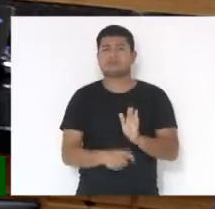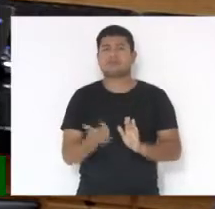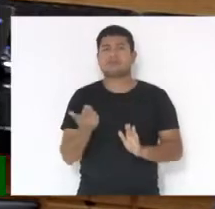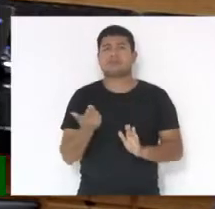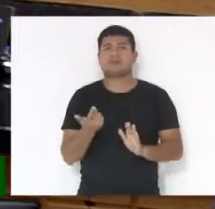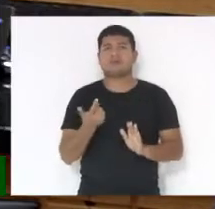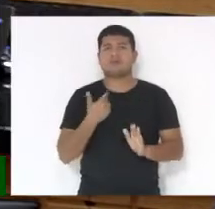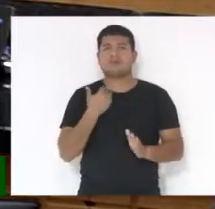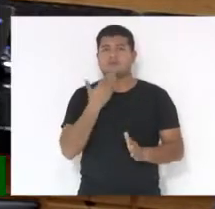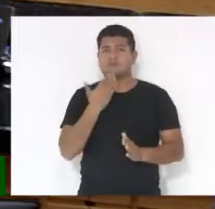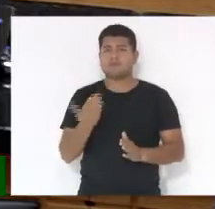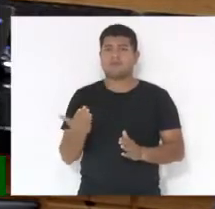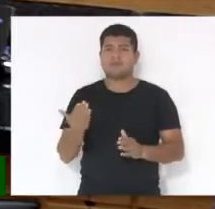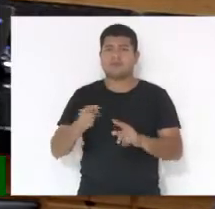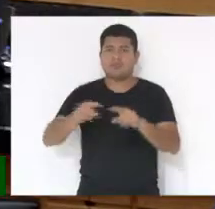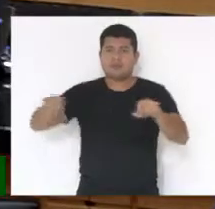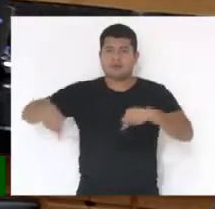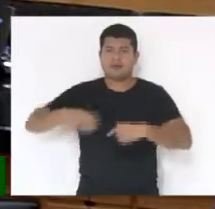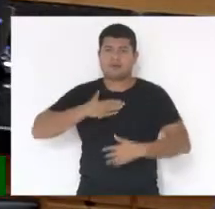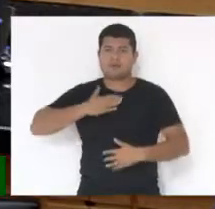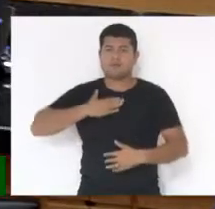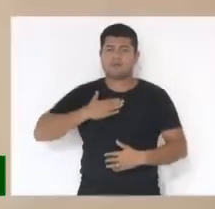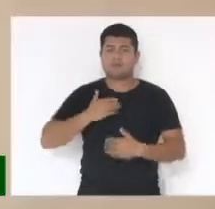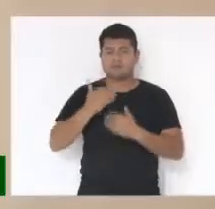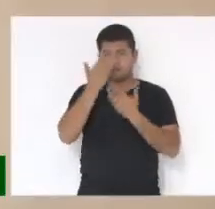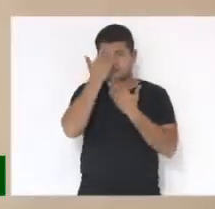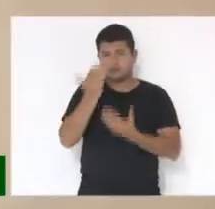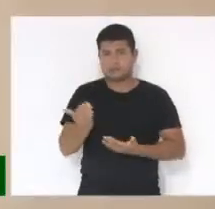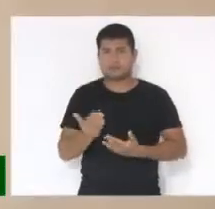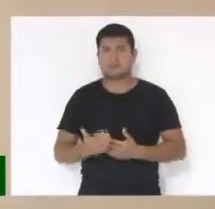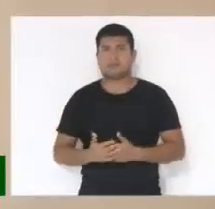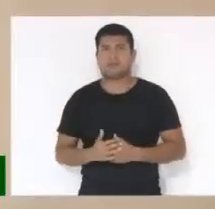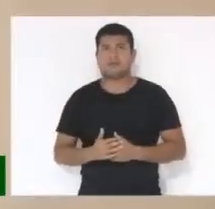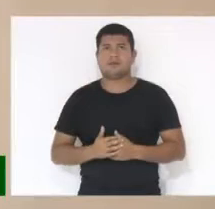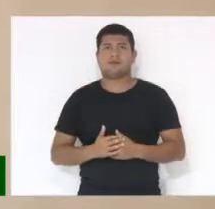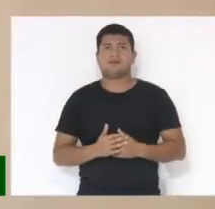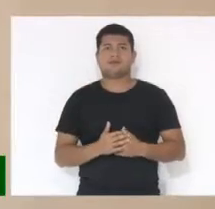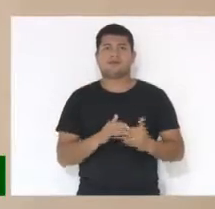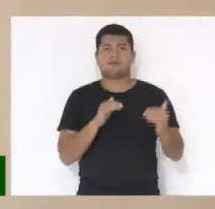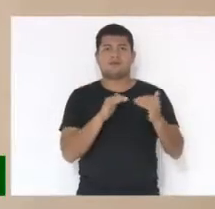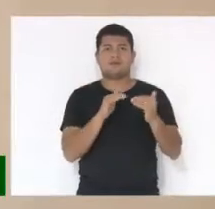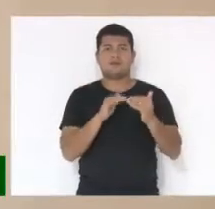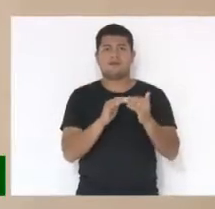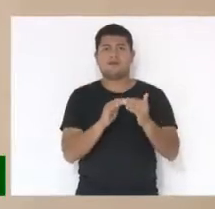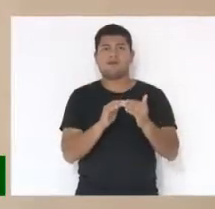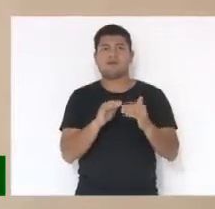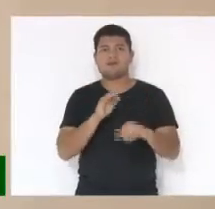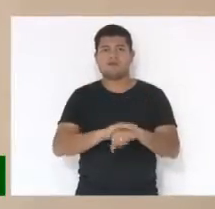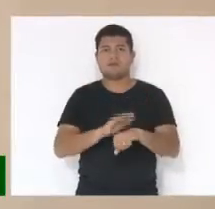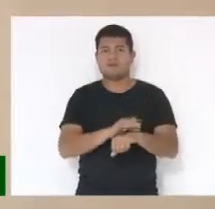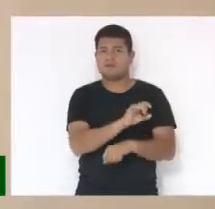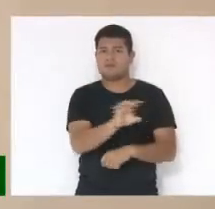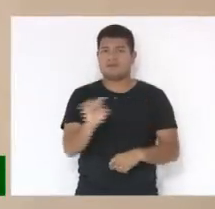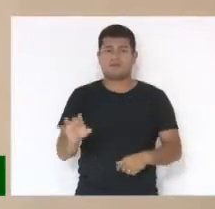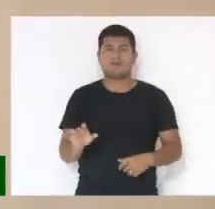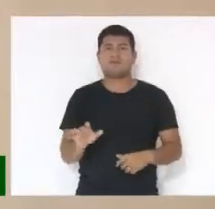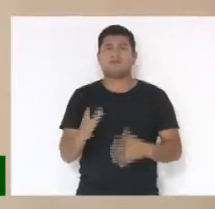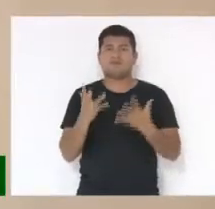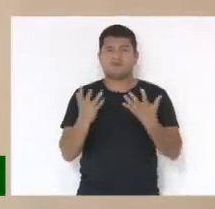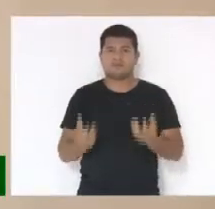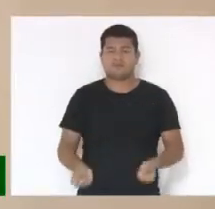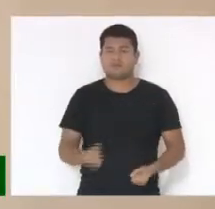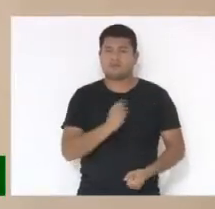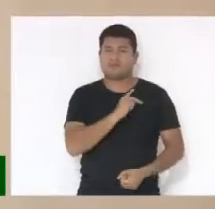demandas que chegaram ao meu gabinete também. Muito obrigado. Com a concordância dos autores, esta presidência defere o